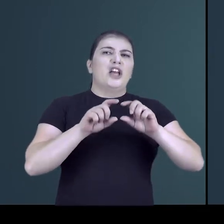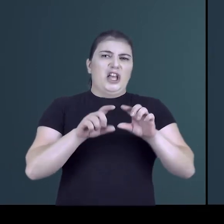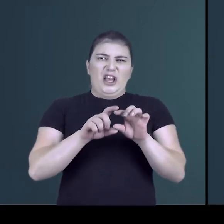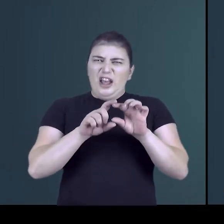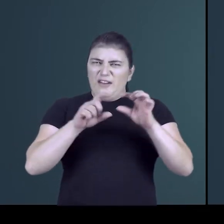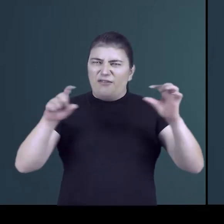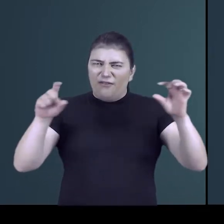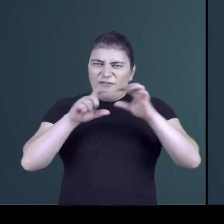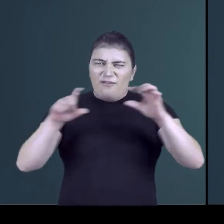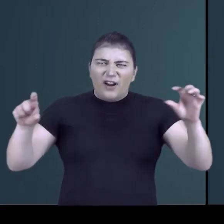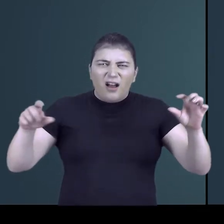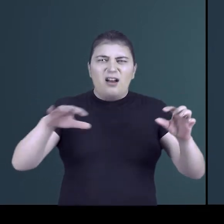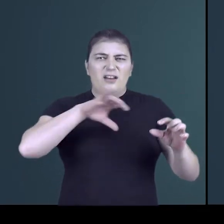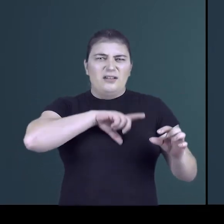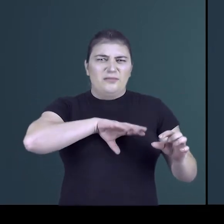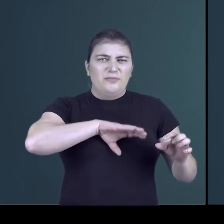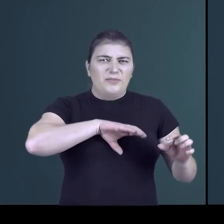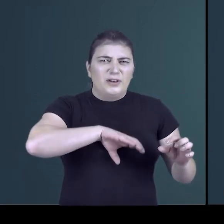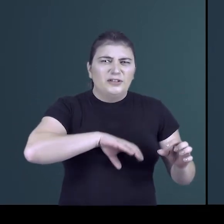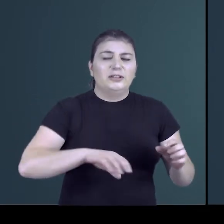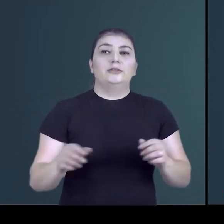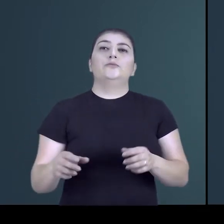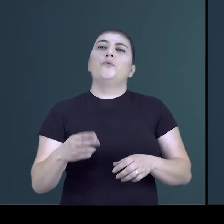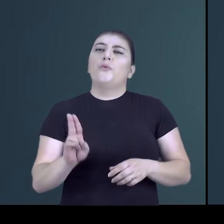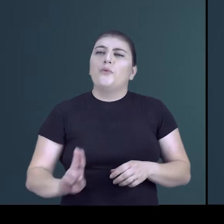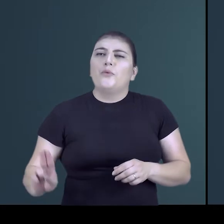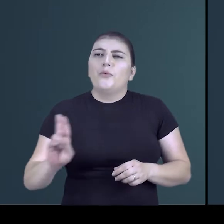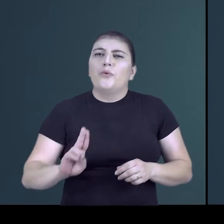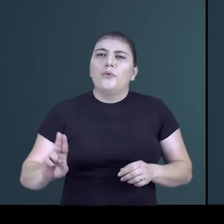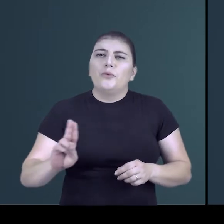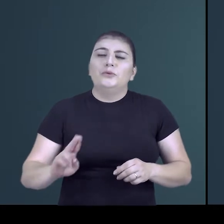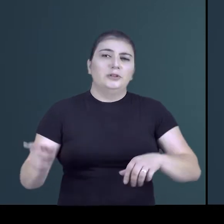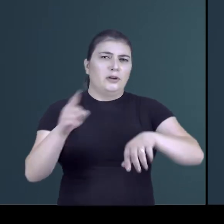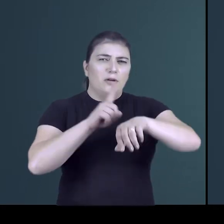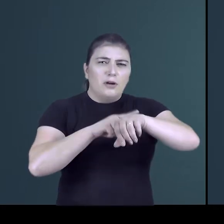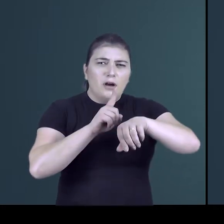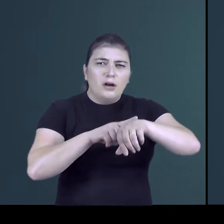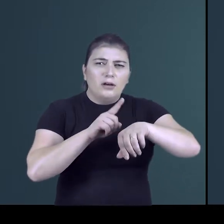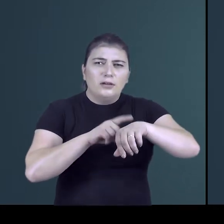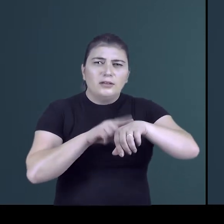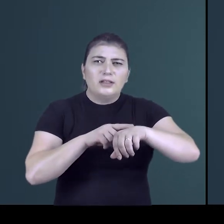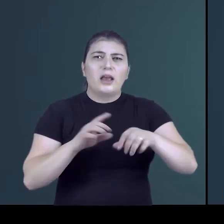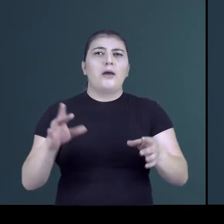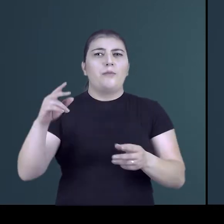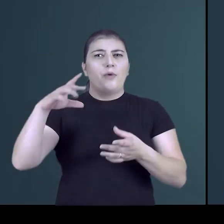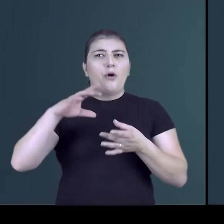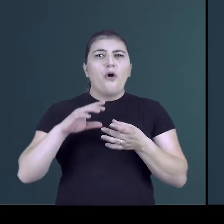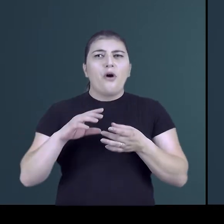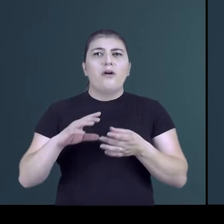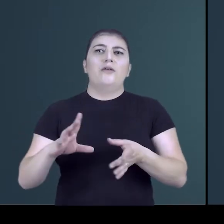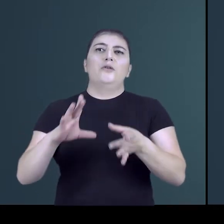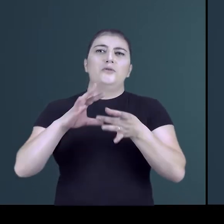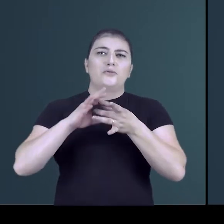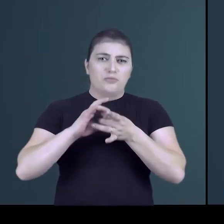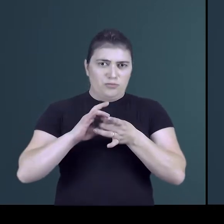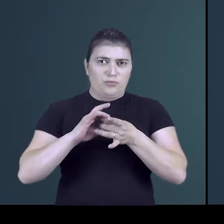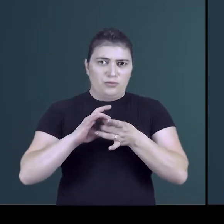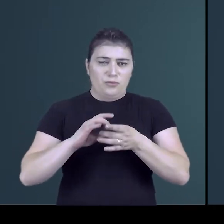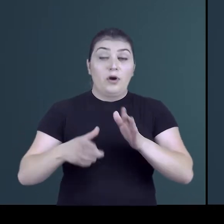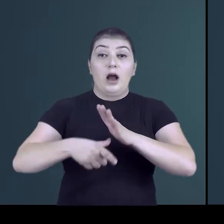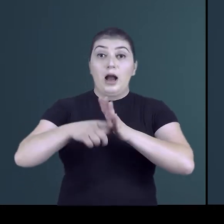não te falarei? Eu utilizei a conjunção adverbial temporal. Quando antes da estrutura